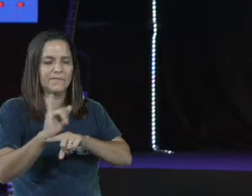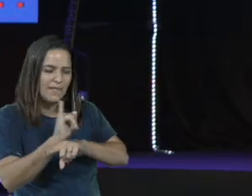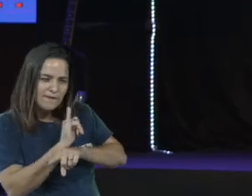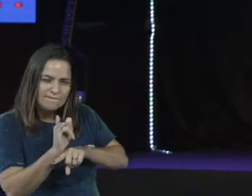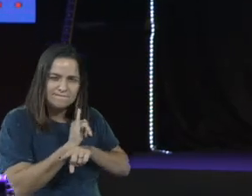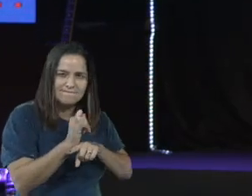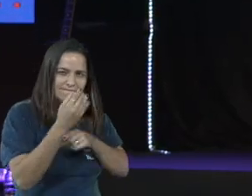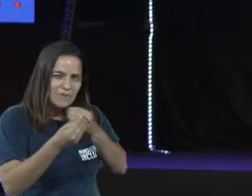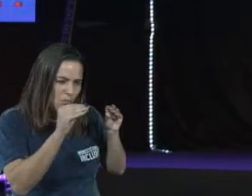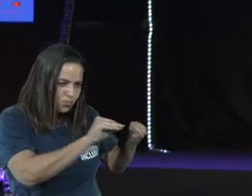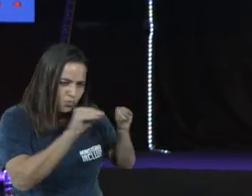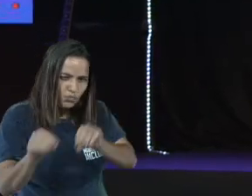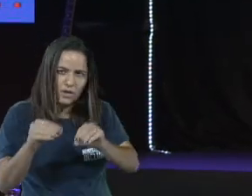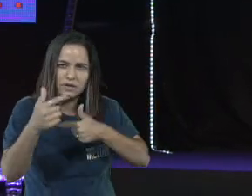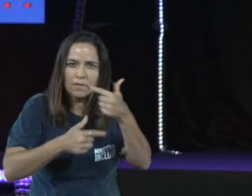melhor